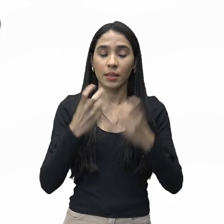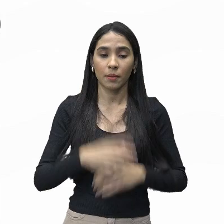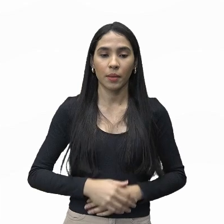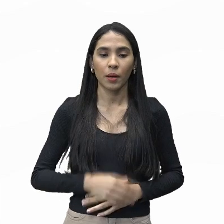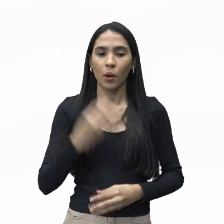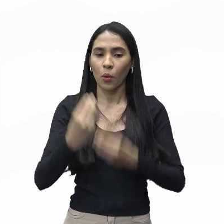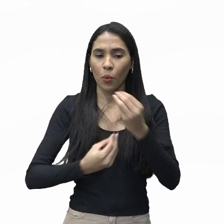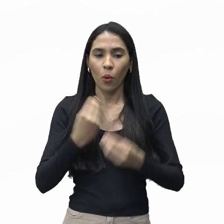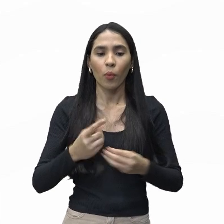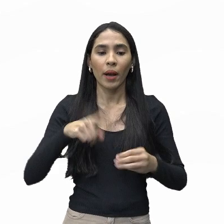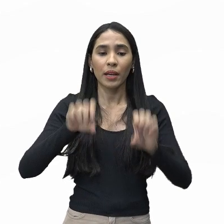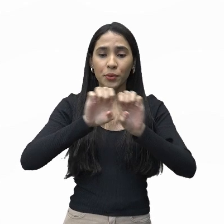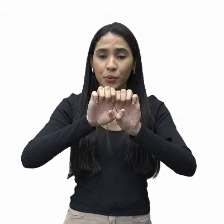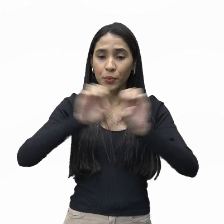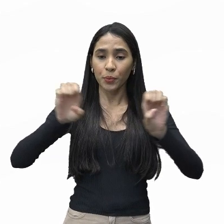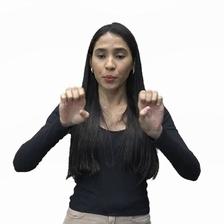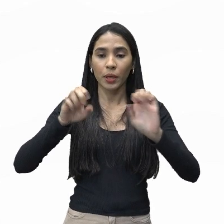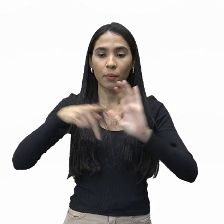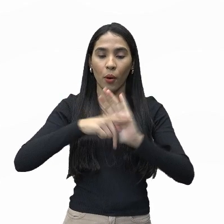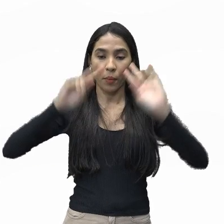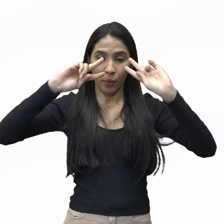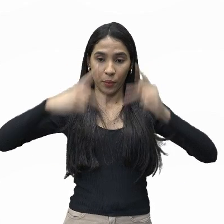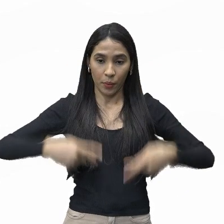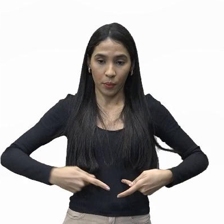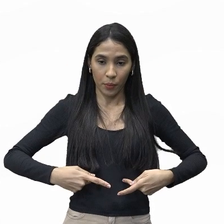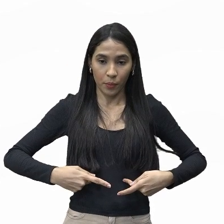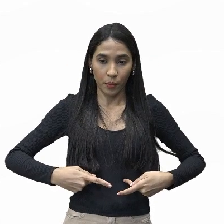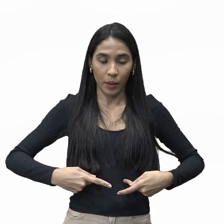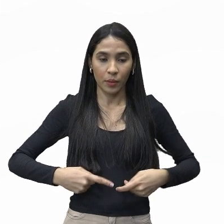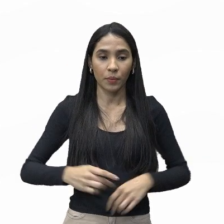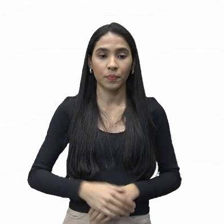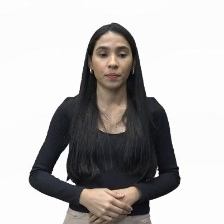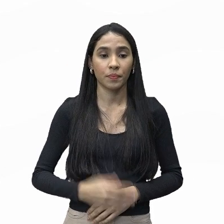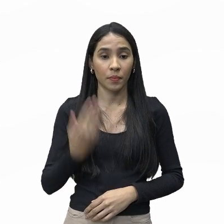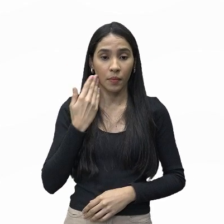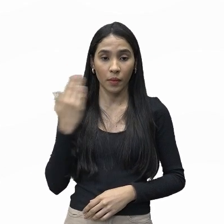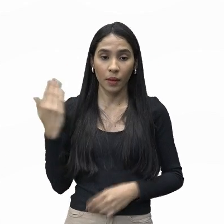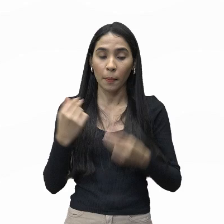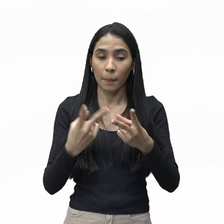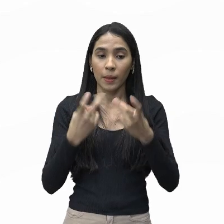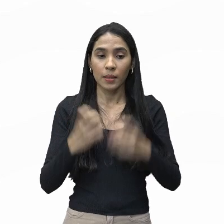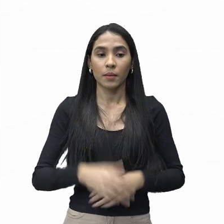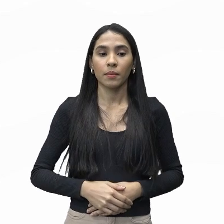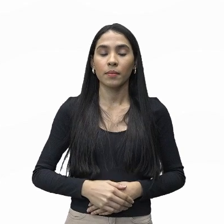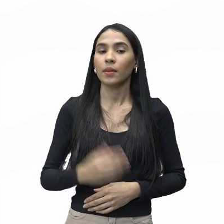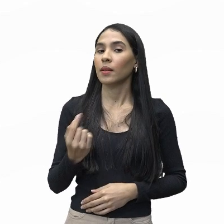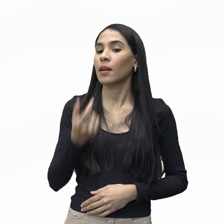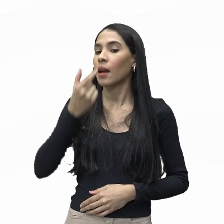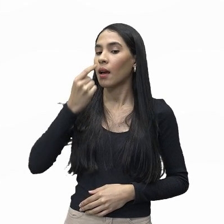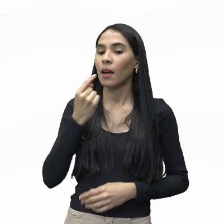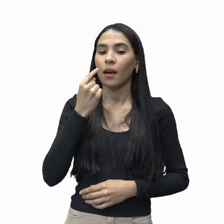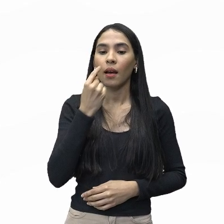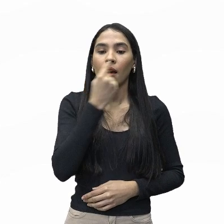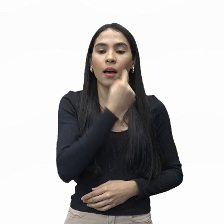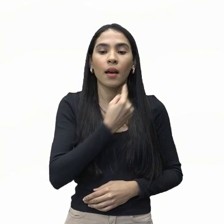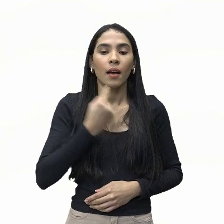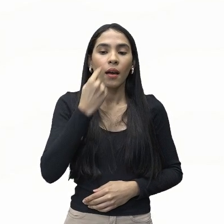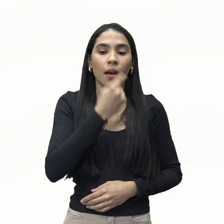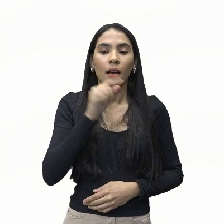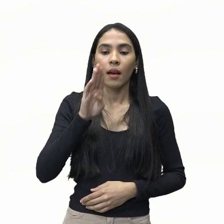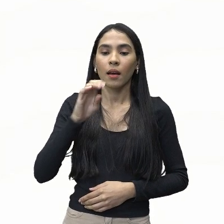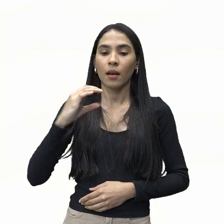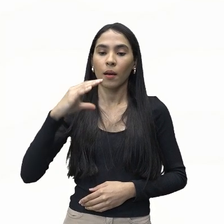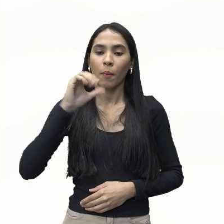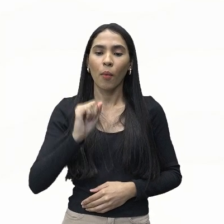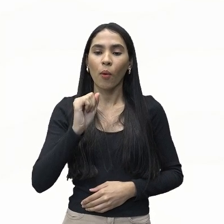como é que é a anatomia interna do nosso corpo, do sistema digestório. Observe aí que nós temos a boca, que é a entrada, né, principal aí